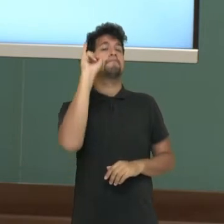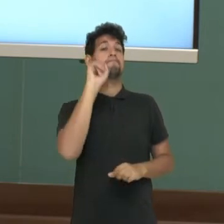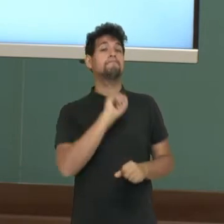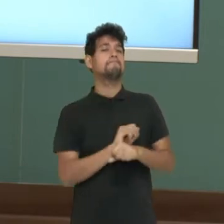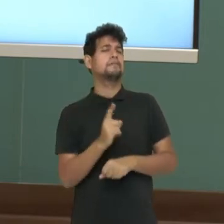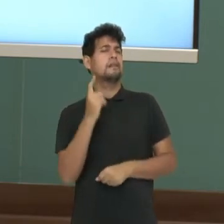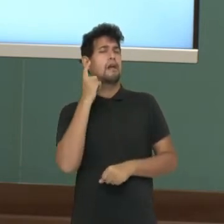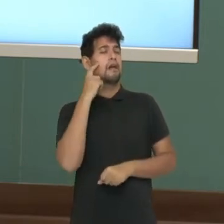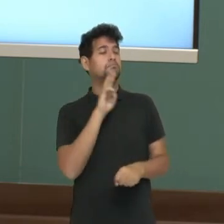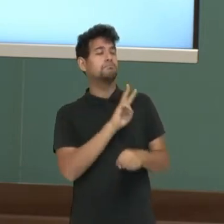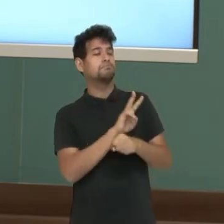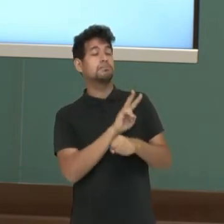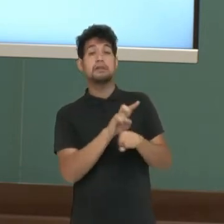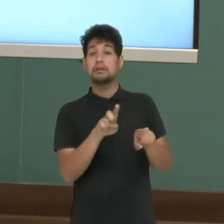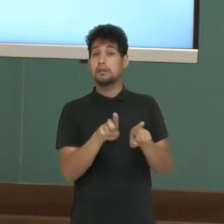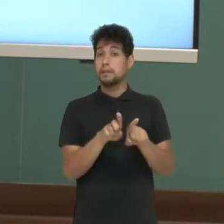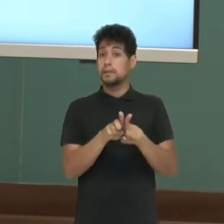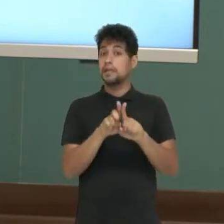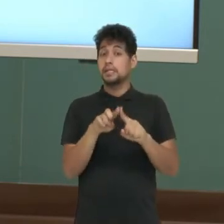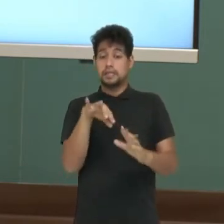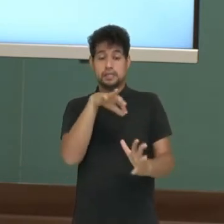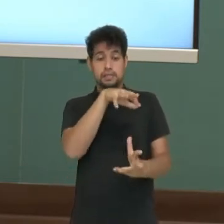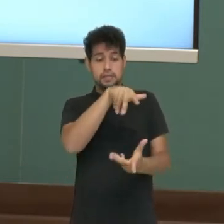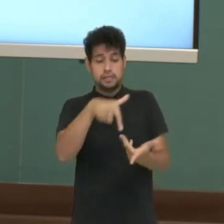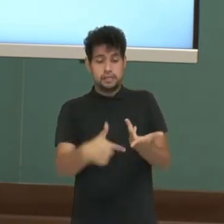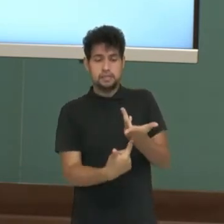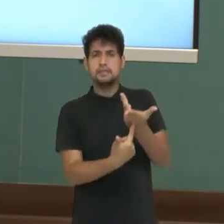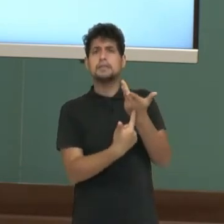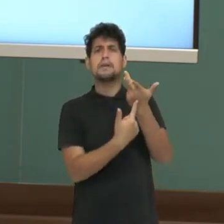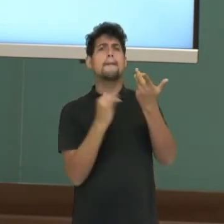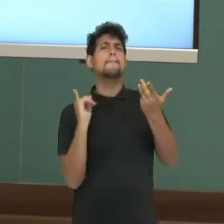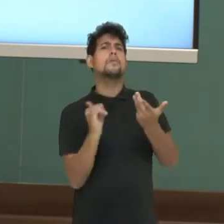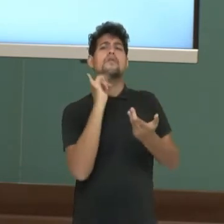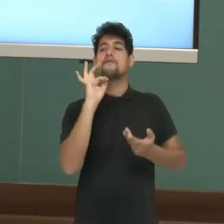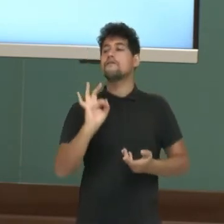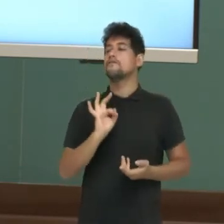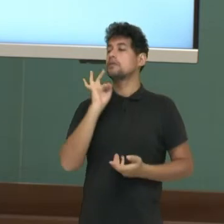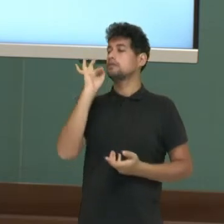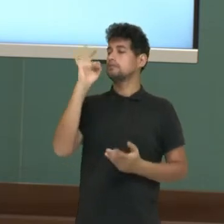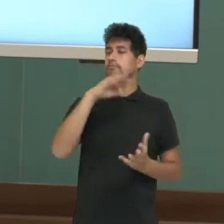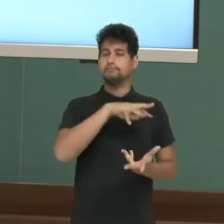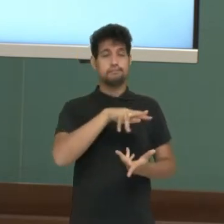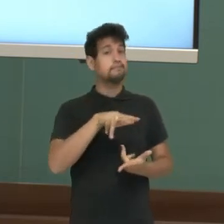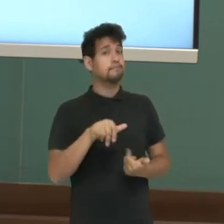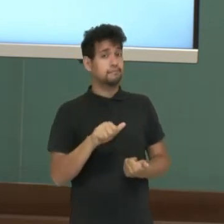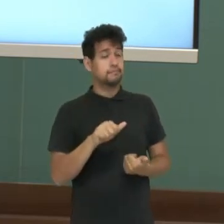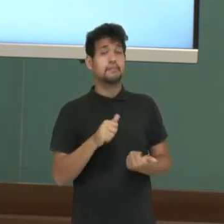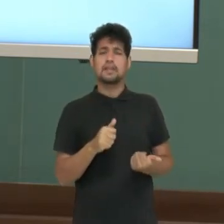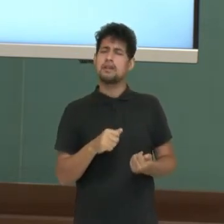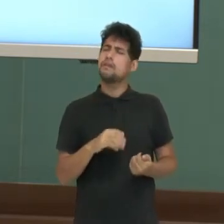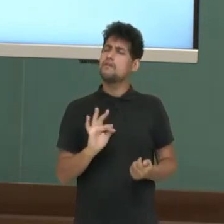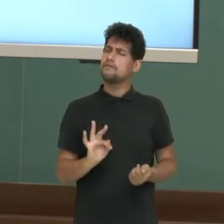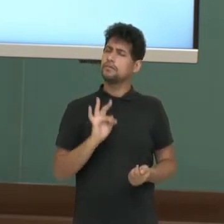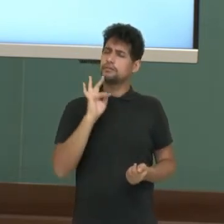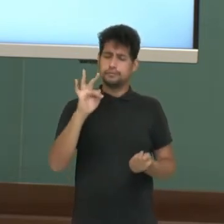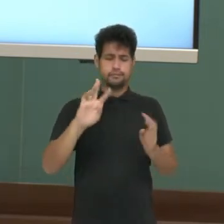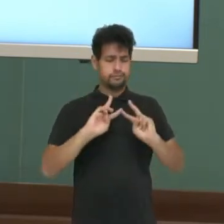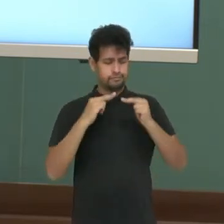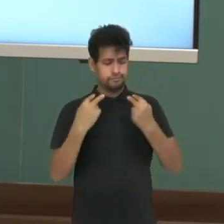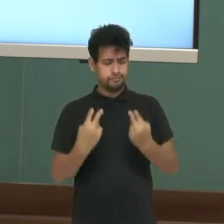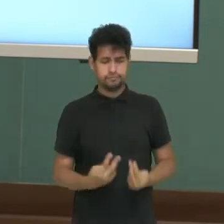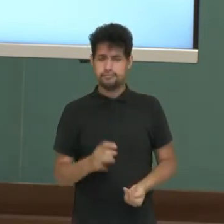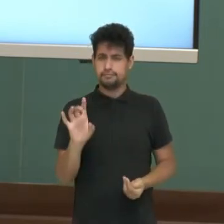que a preservação da Antártida é fundamental então para o futuro de todo o planeta. Na verdade, para o futuro da humanidade e dos seres vivos que